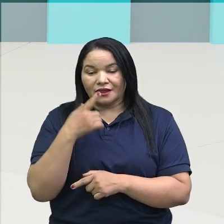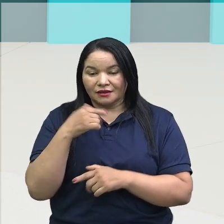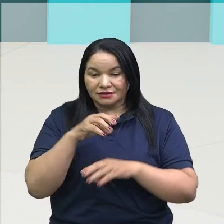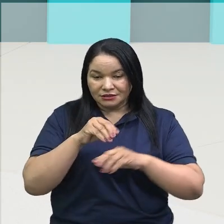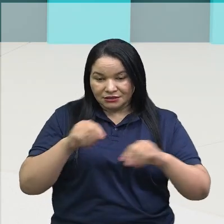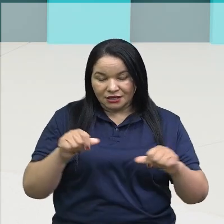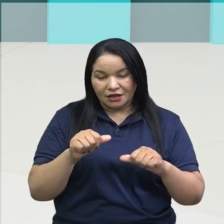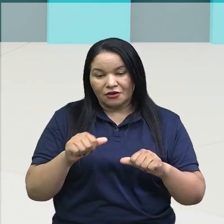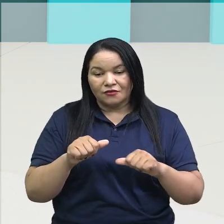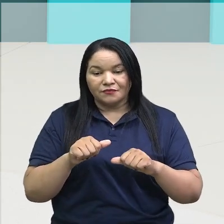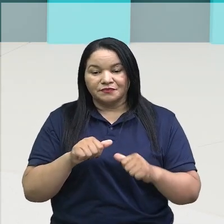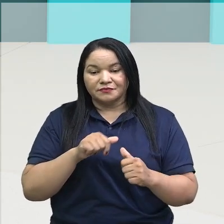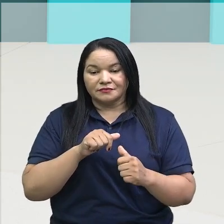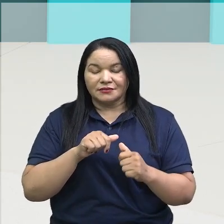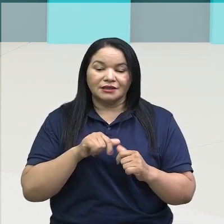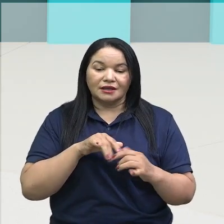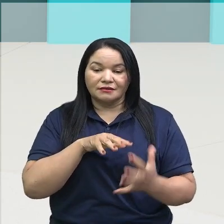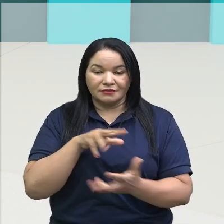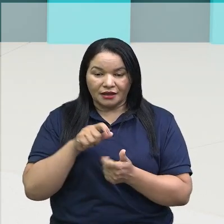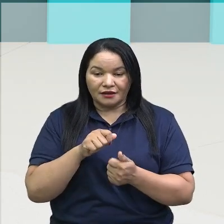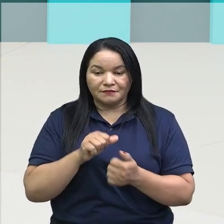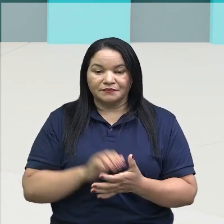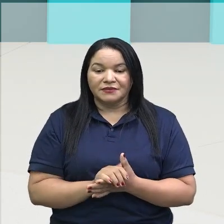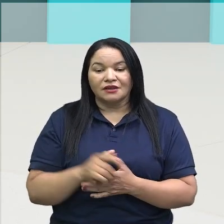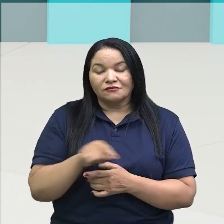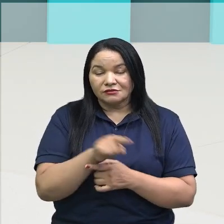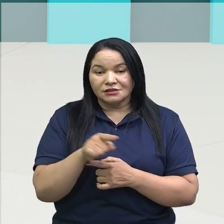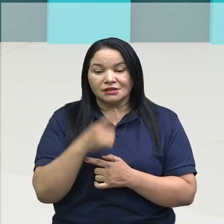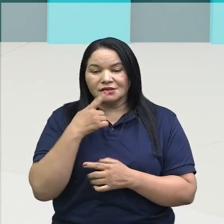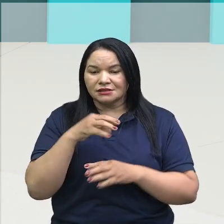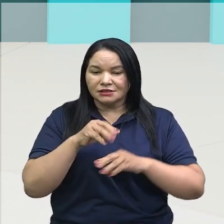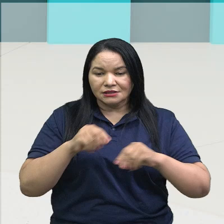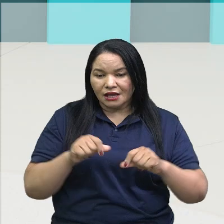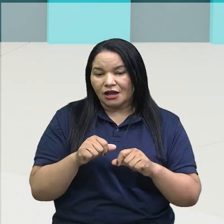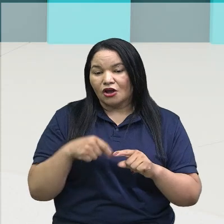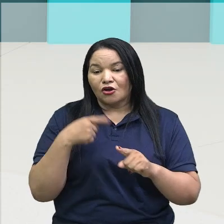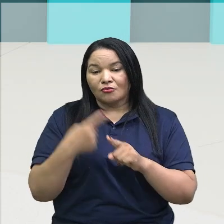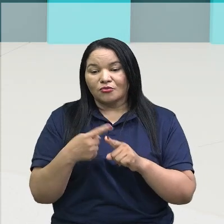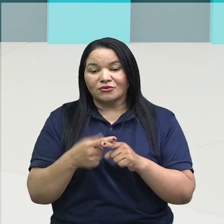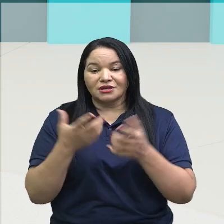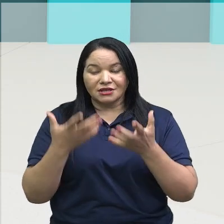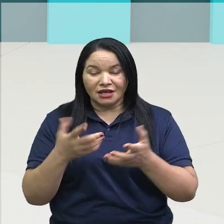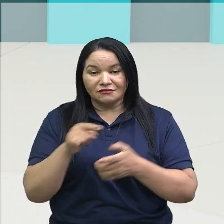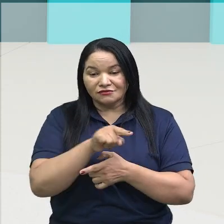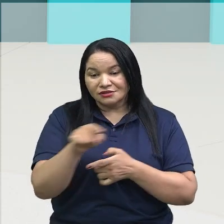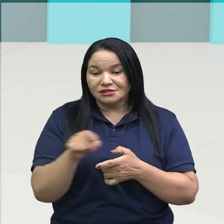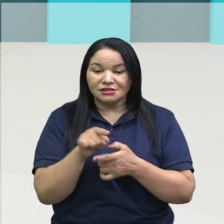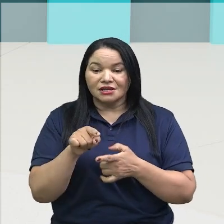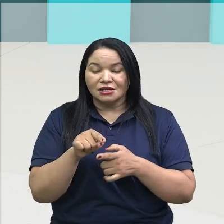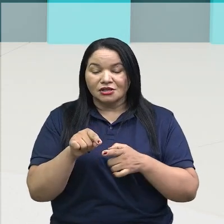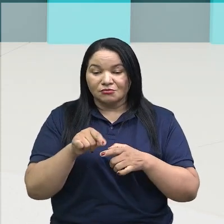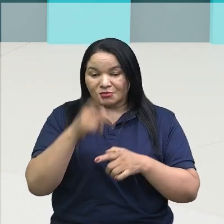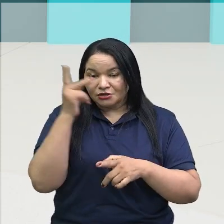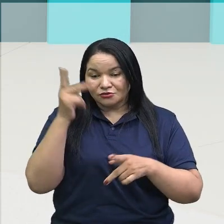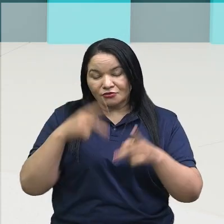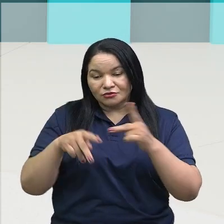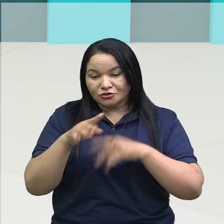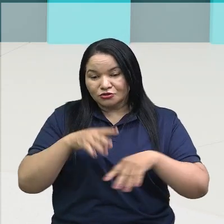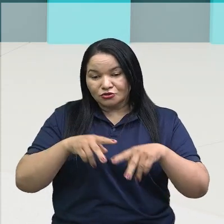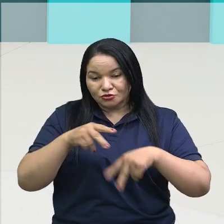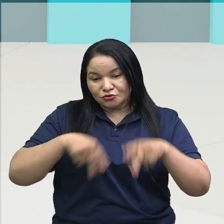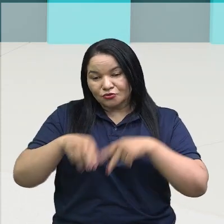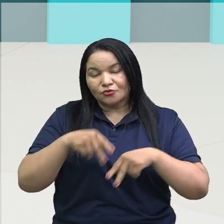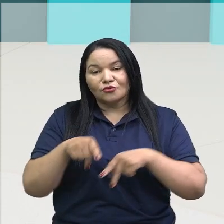terra. E chama-lhes sal da terra, porque quer que façam da terra o que faz